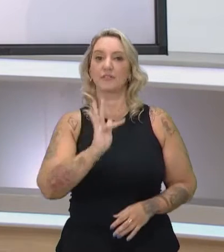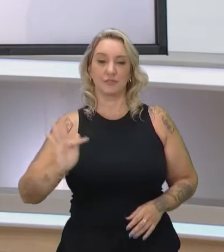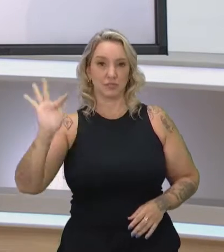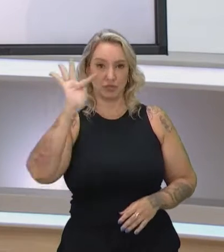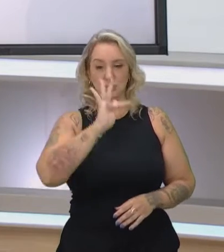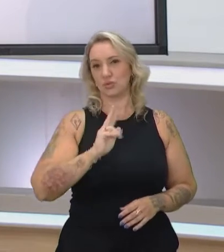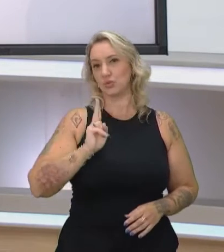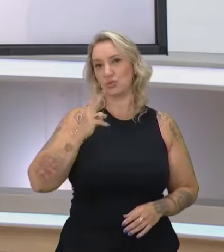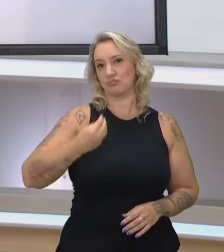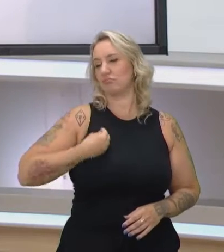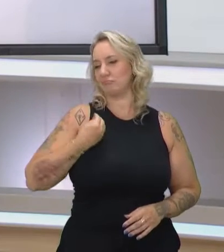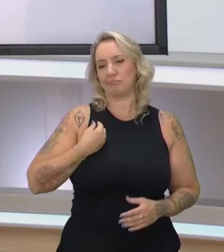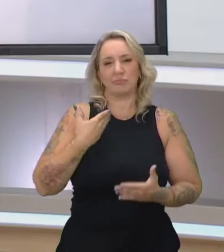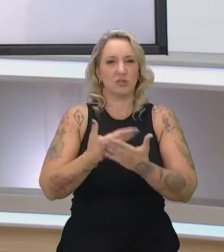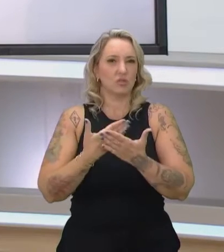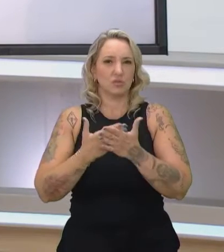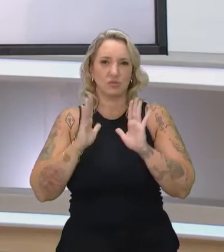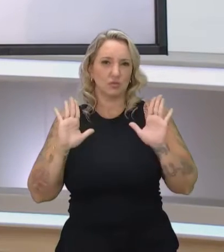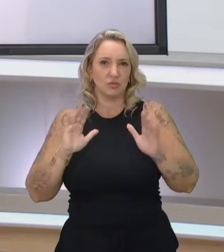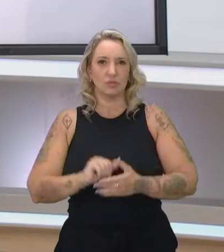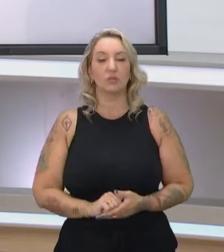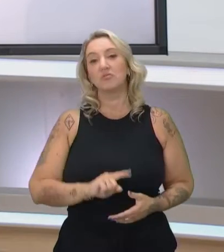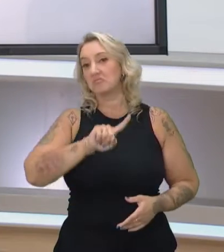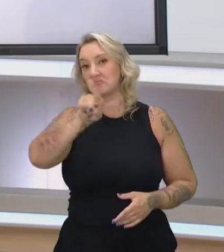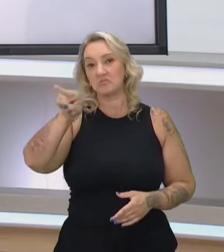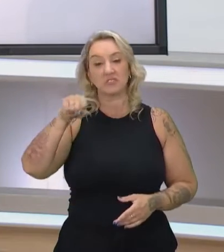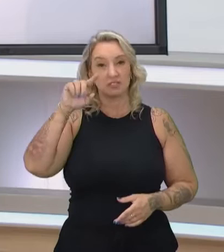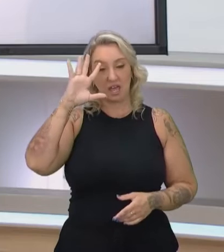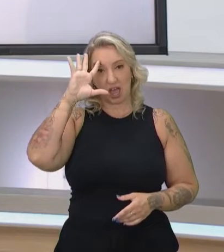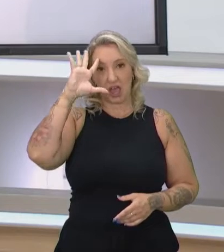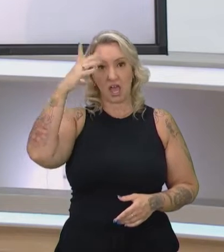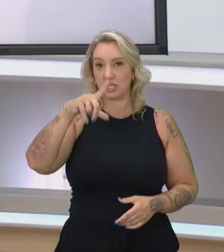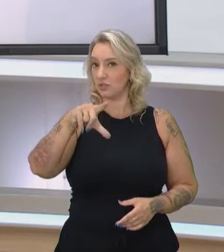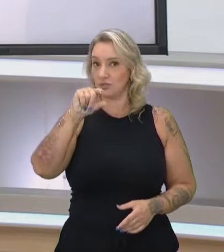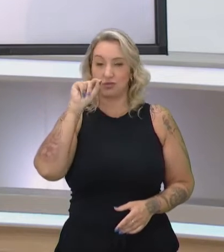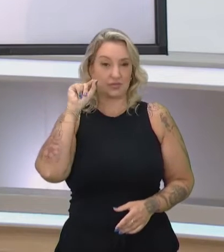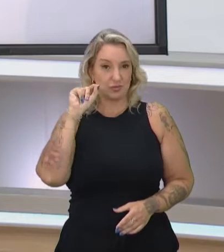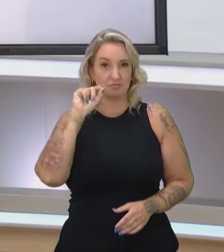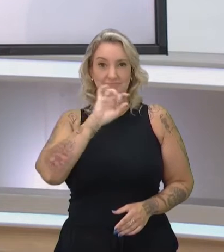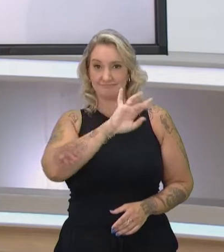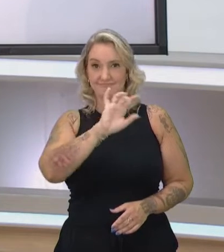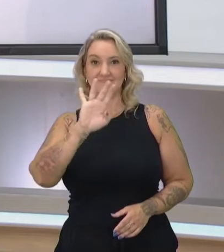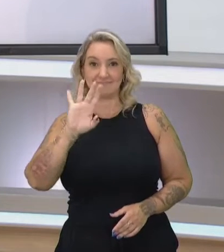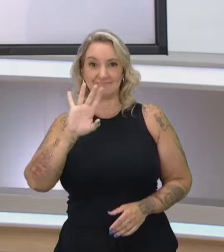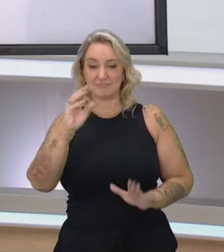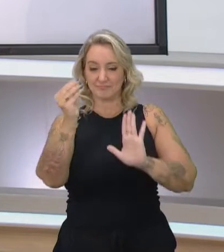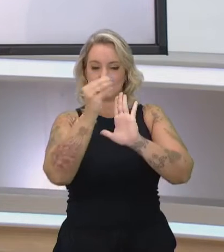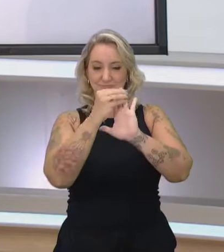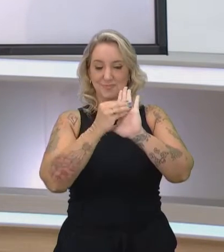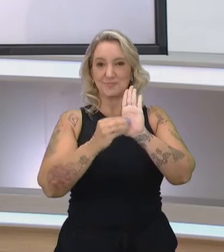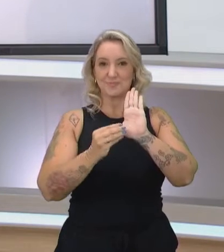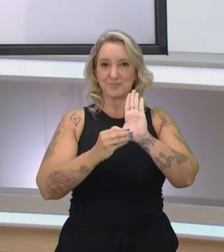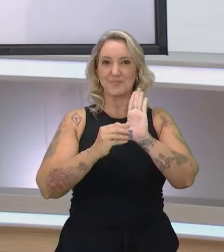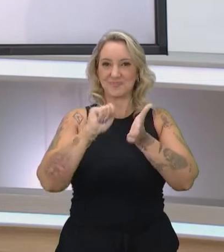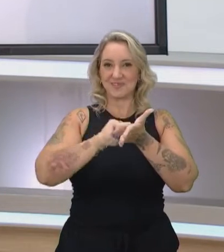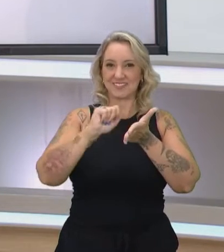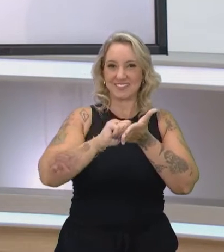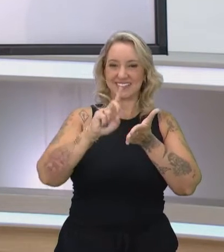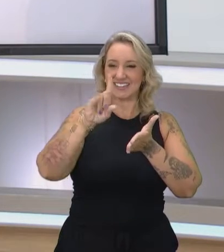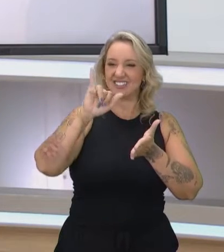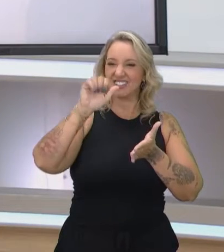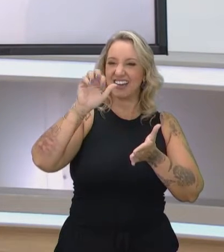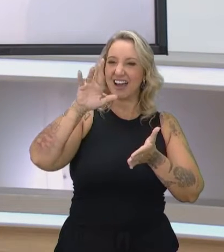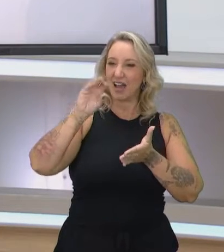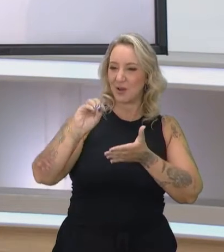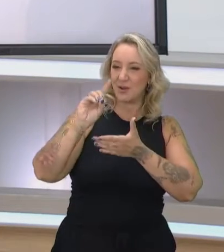universidade, seguir na vida acadêmica. Aí vocês que vão estar escolhendo e colocando aí no diário de bordo, né? Como a gente já pediu nas